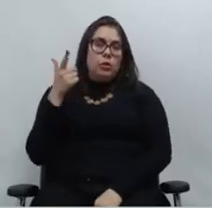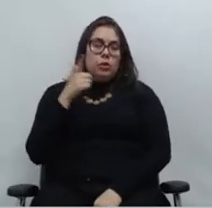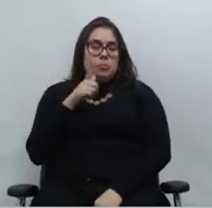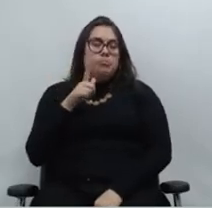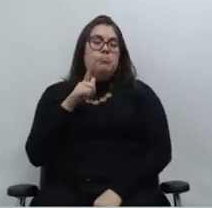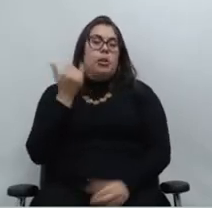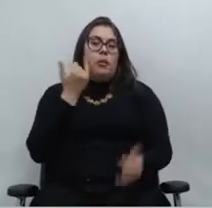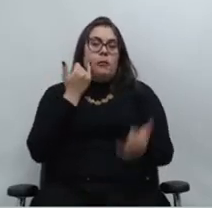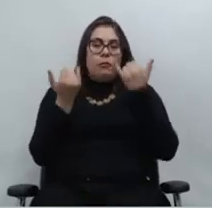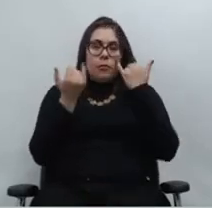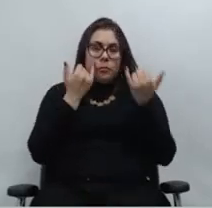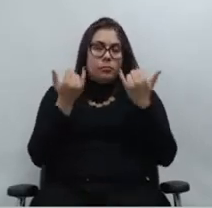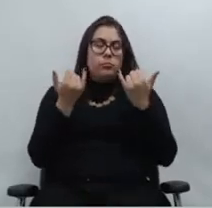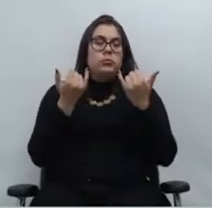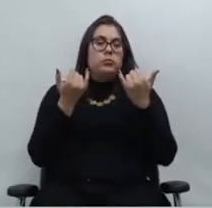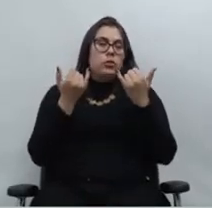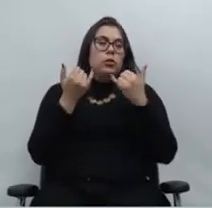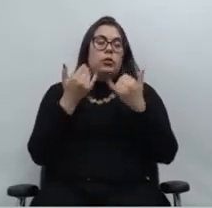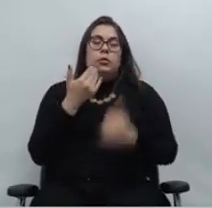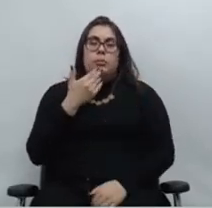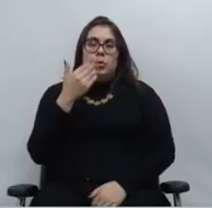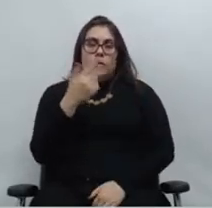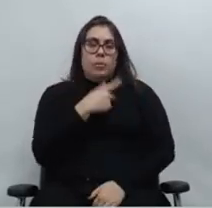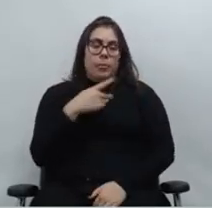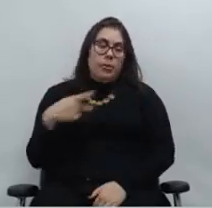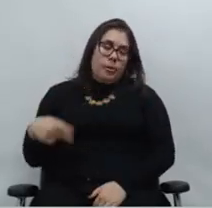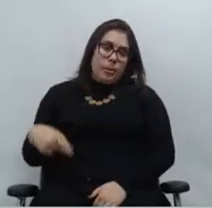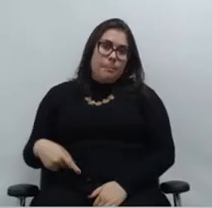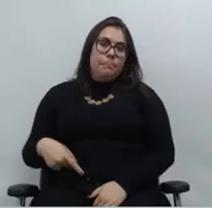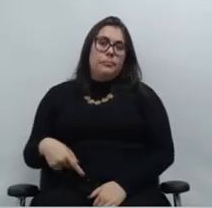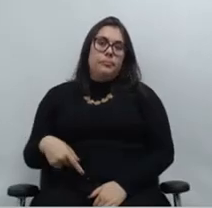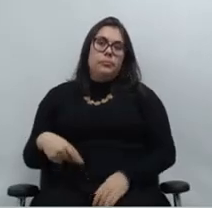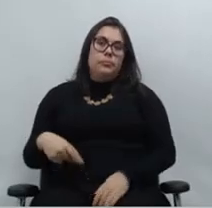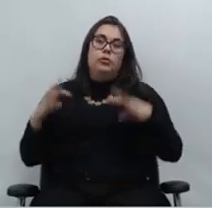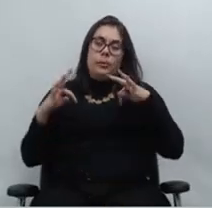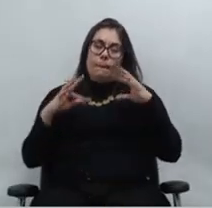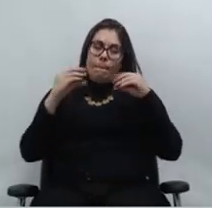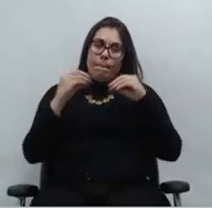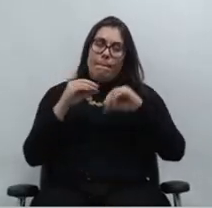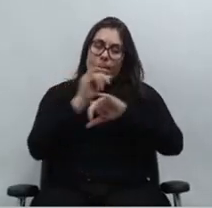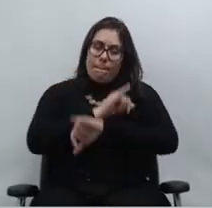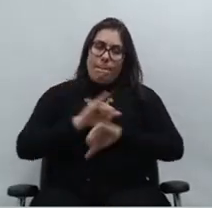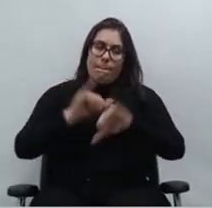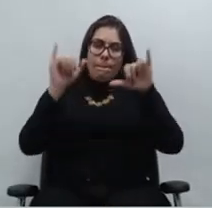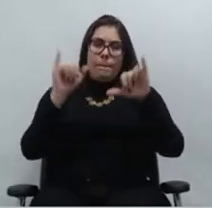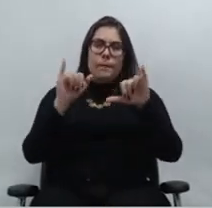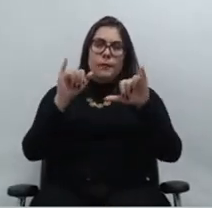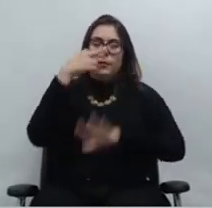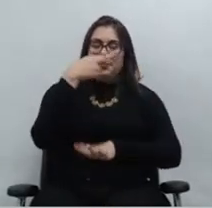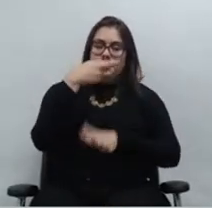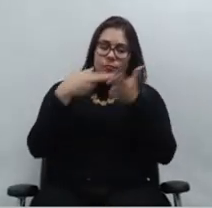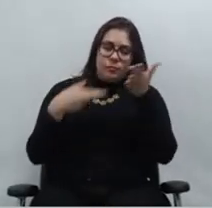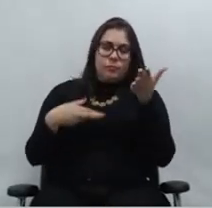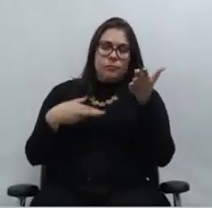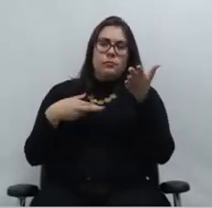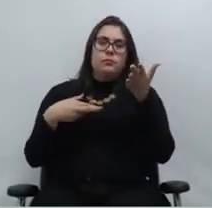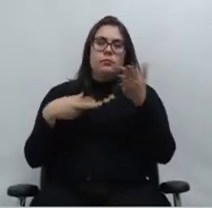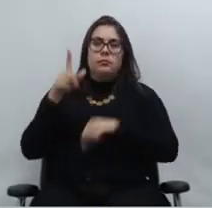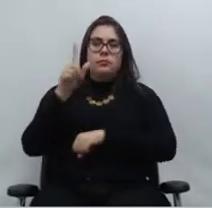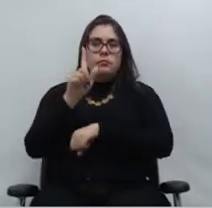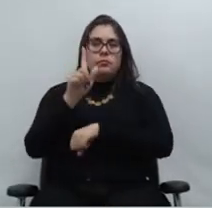eu encaminhei a presidência do Conselho e solicitei à presidência também a ciência aos demais conselheiros e conselheiras desse relatório da